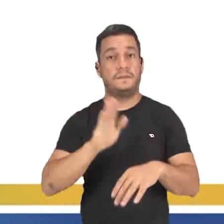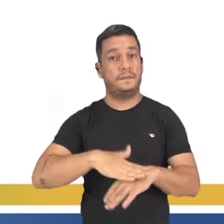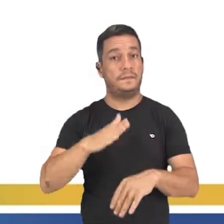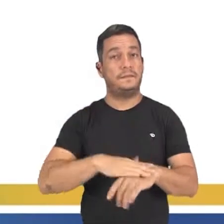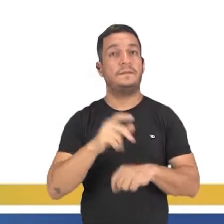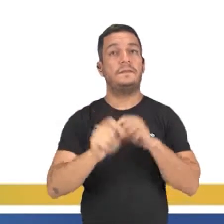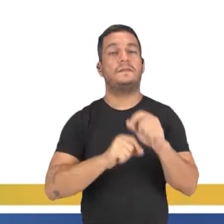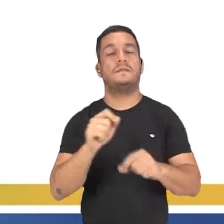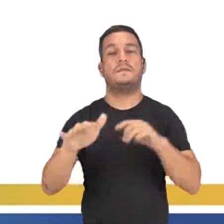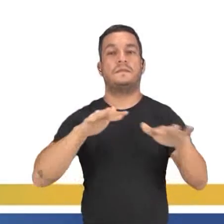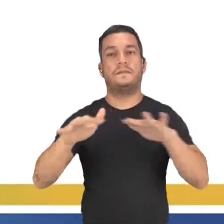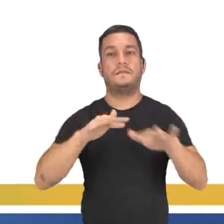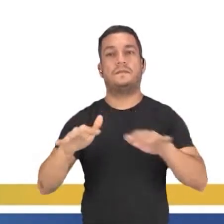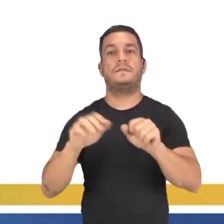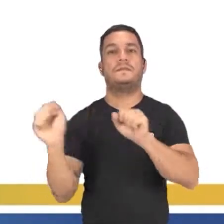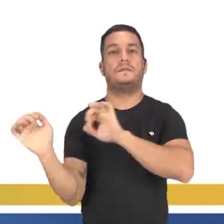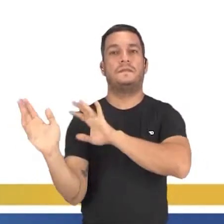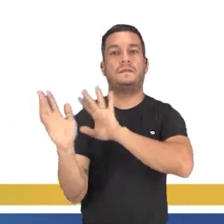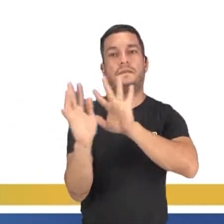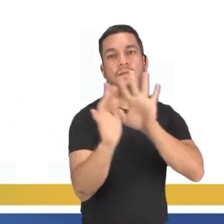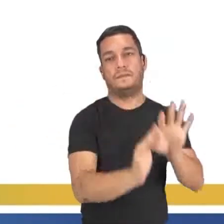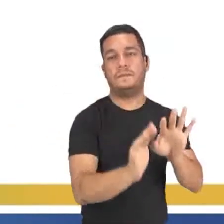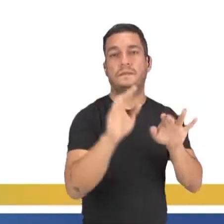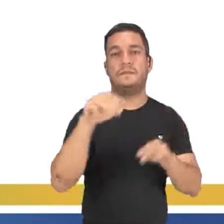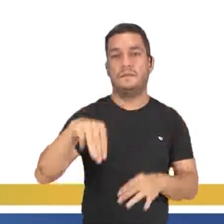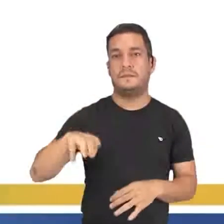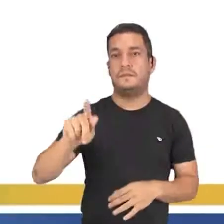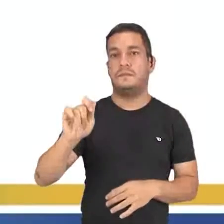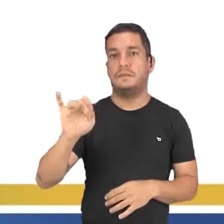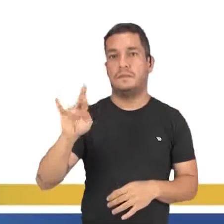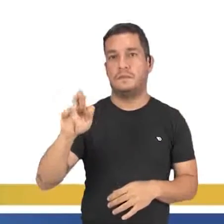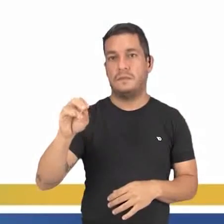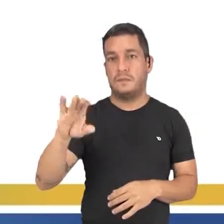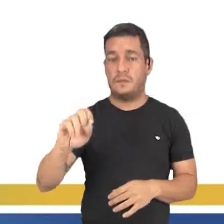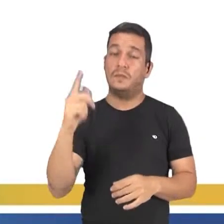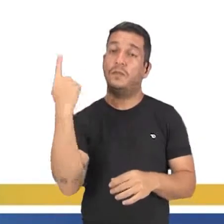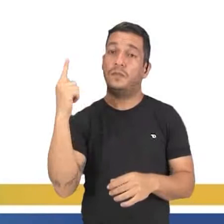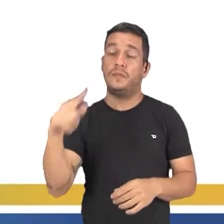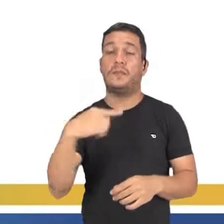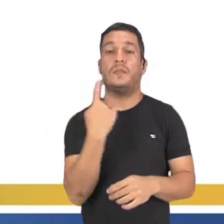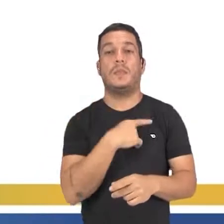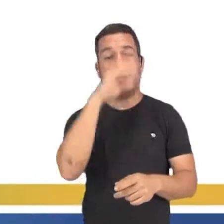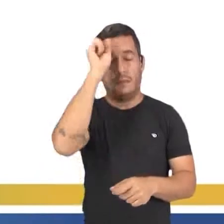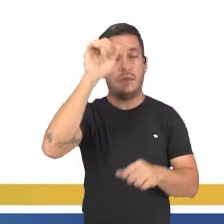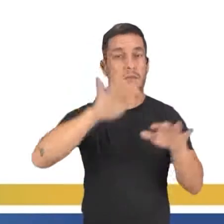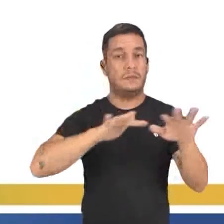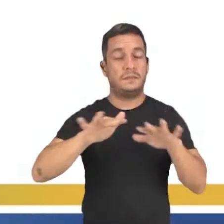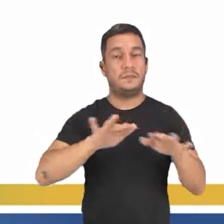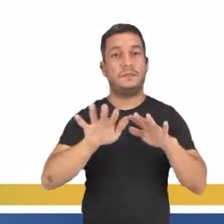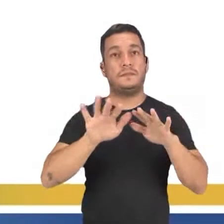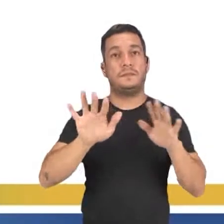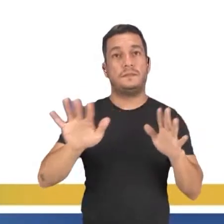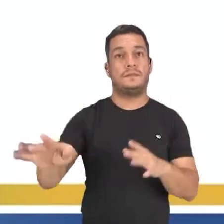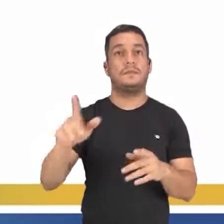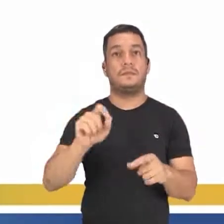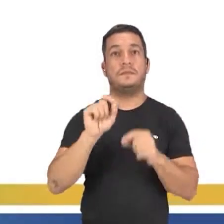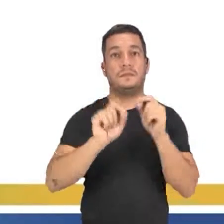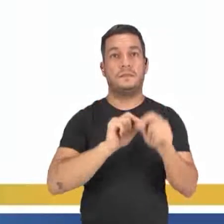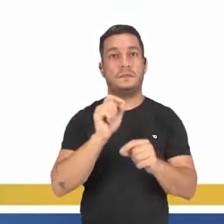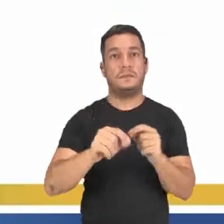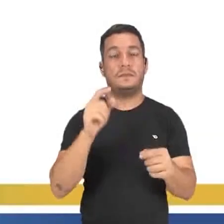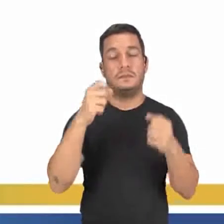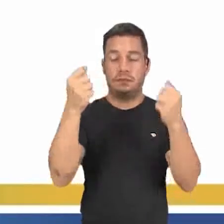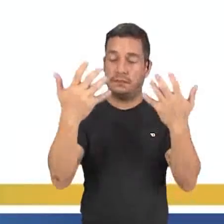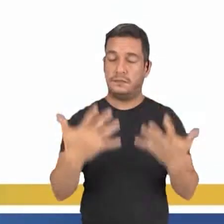maior, é sobre os movimentos migratórios. Em geografia aprendemos que os movimentos migratórios são os fenômenos